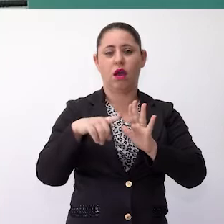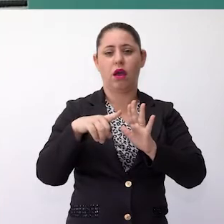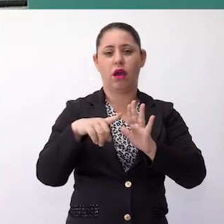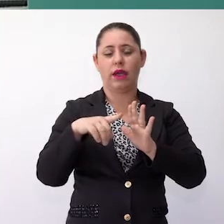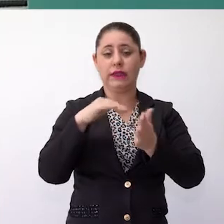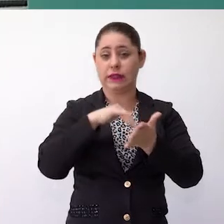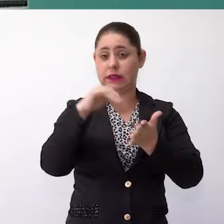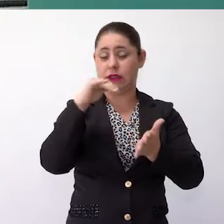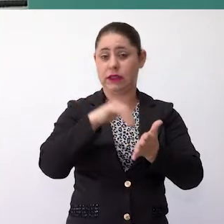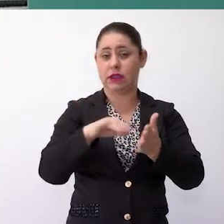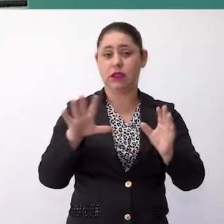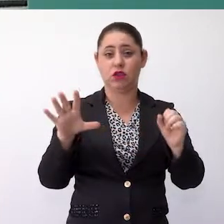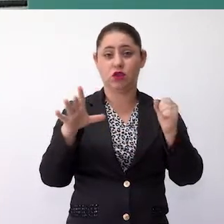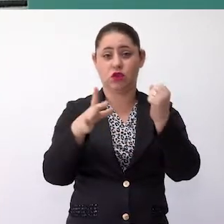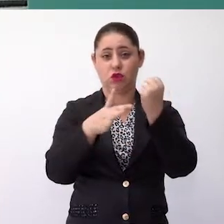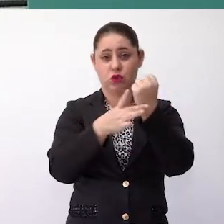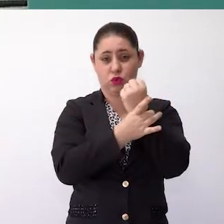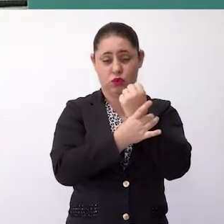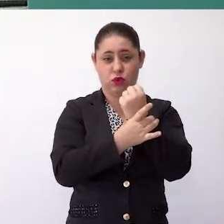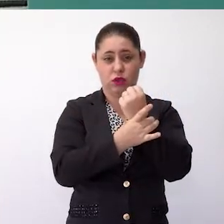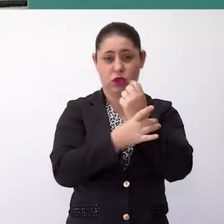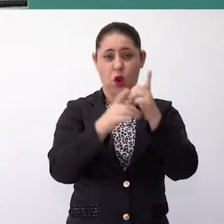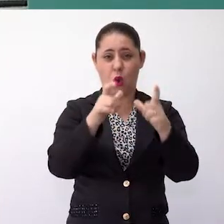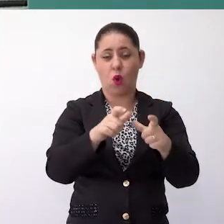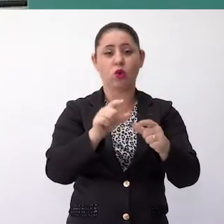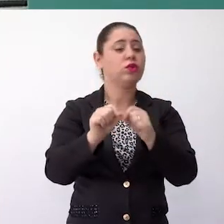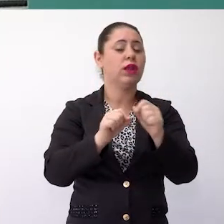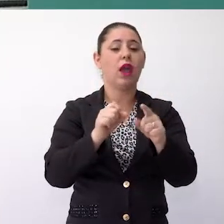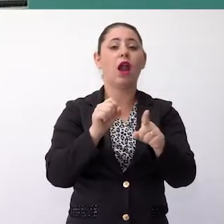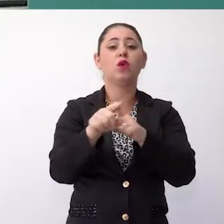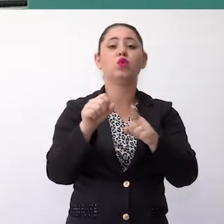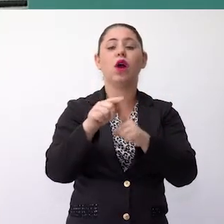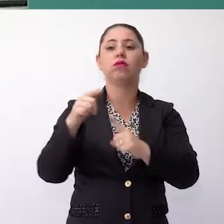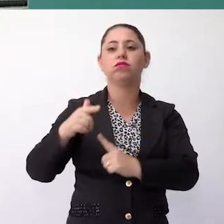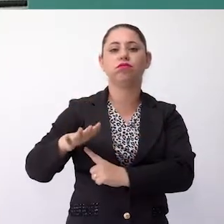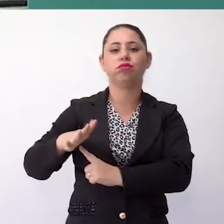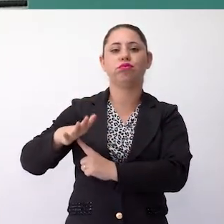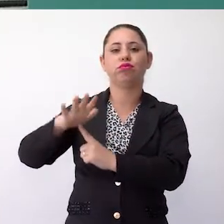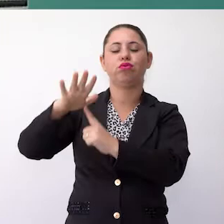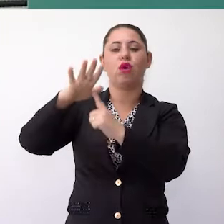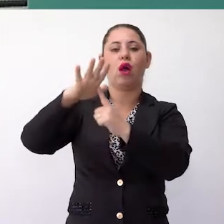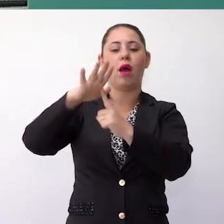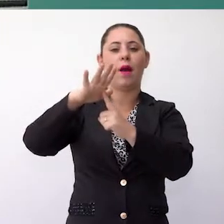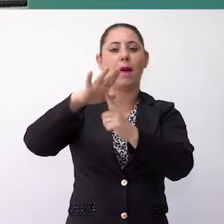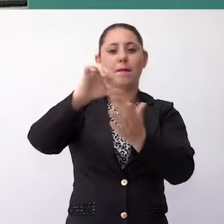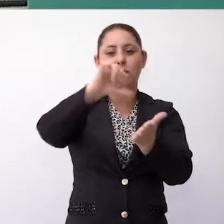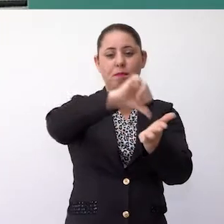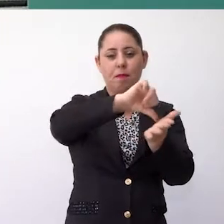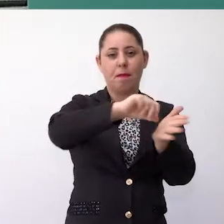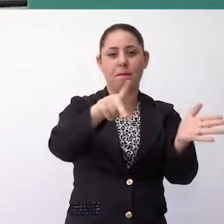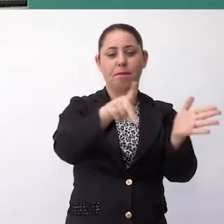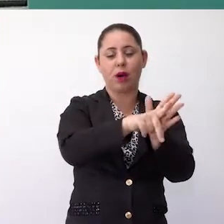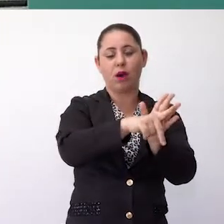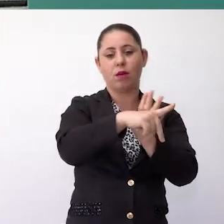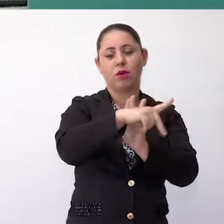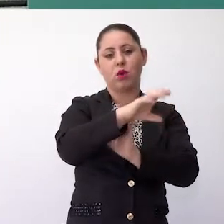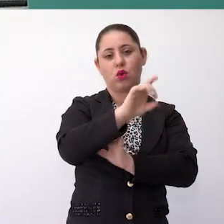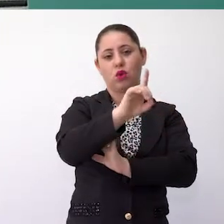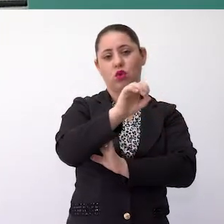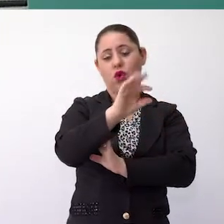da Secretaria de Segurança de alocar um helicóptero para a nova base do DOF, que inclusive está sendo construída desde o ano